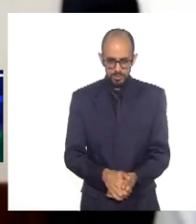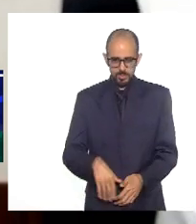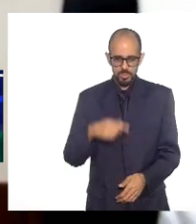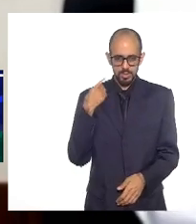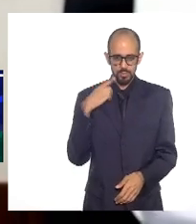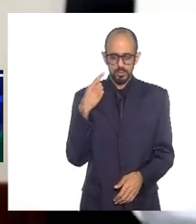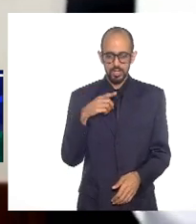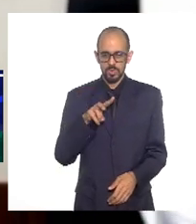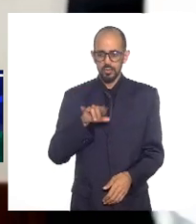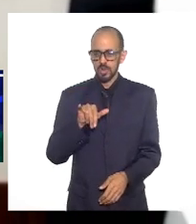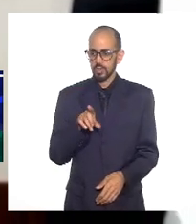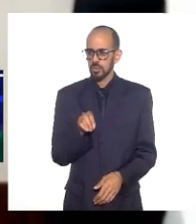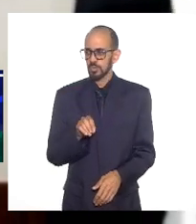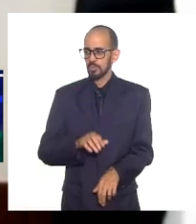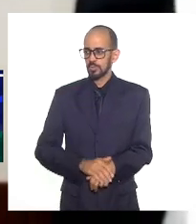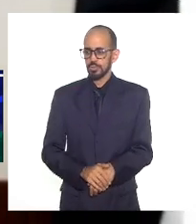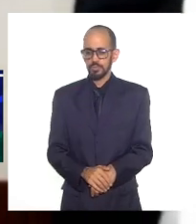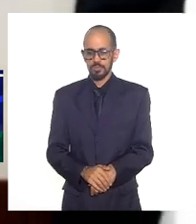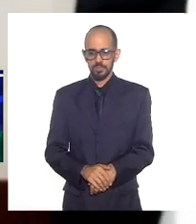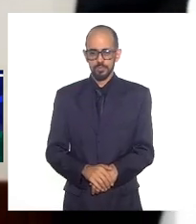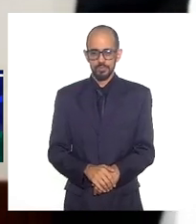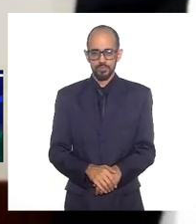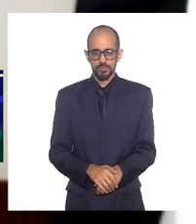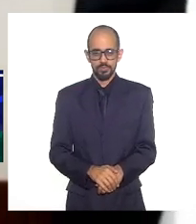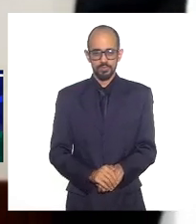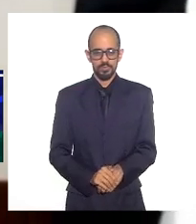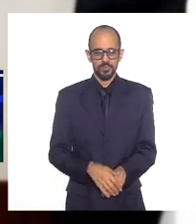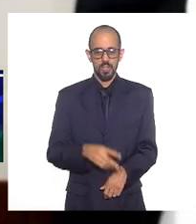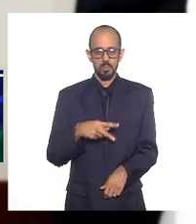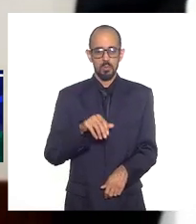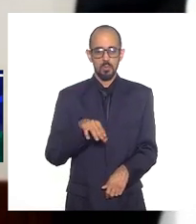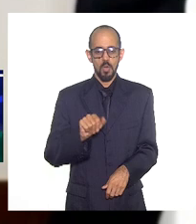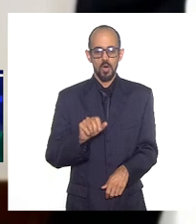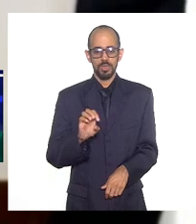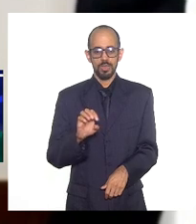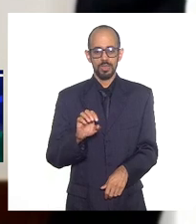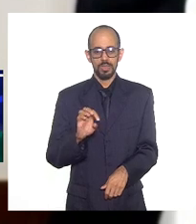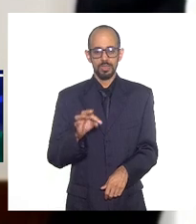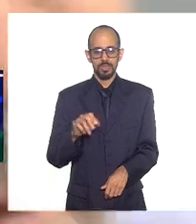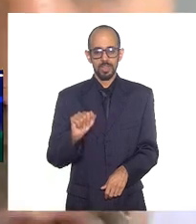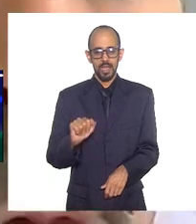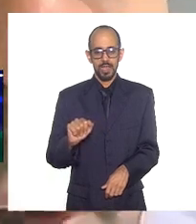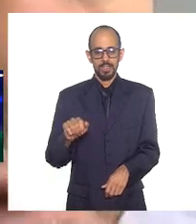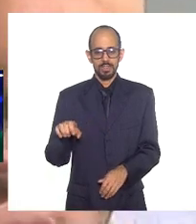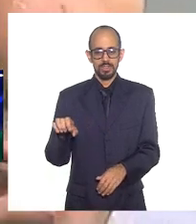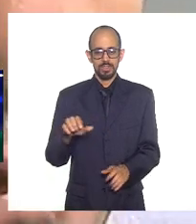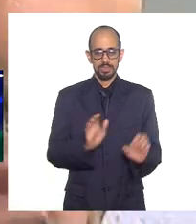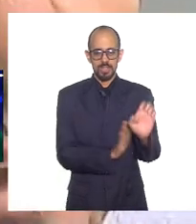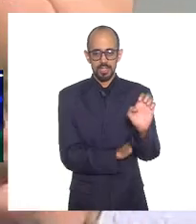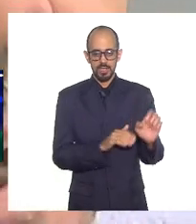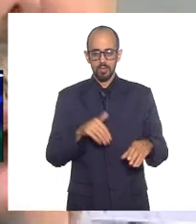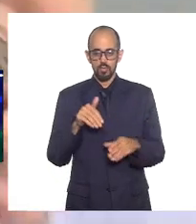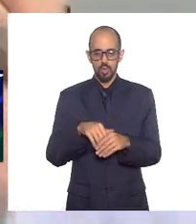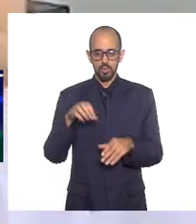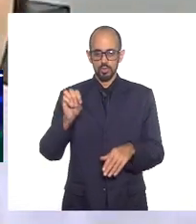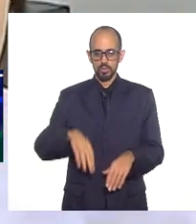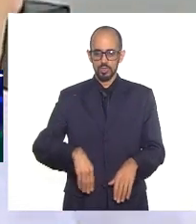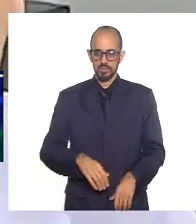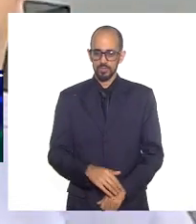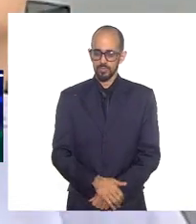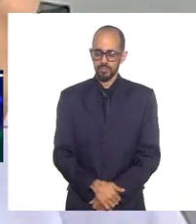Deputado Valdo Ceasa. Ponte esquerda. Aí. Voto sim, senhor